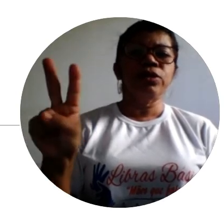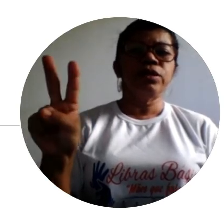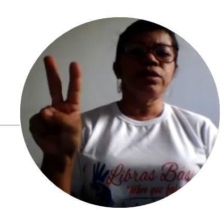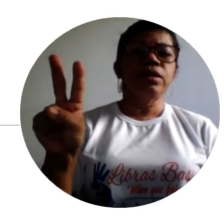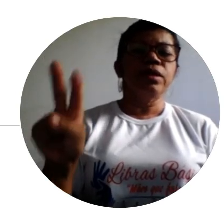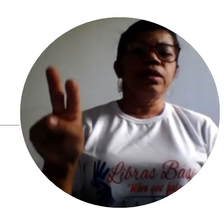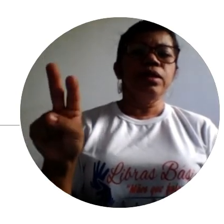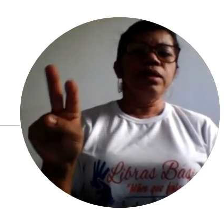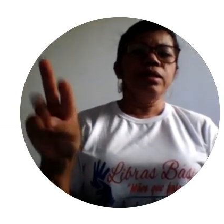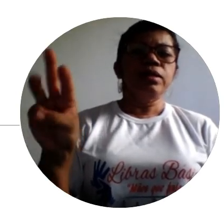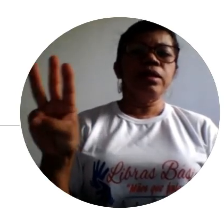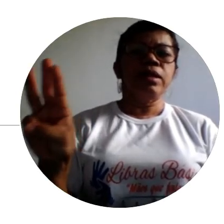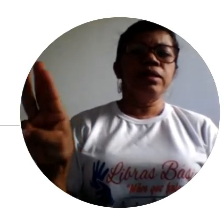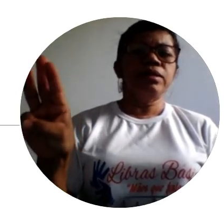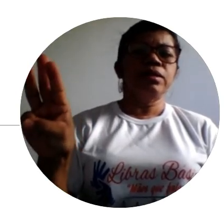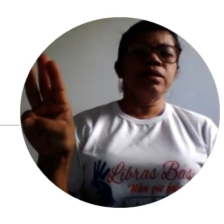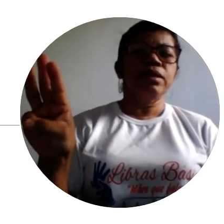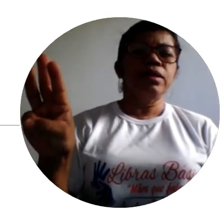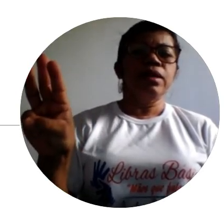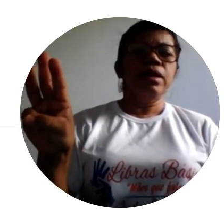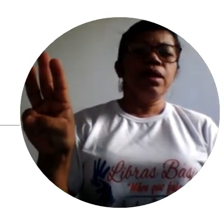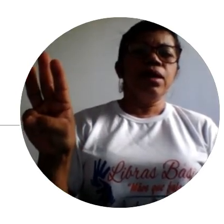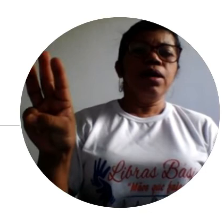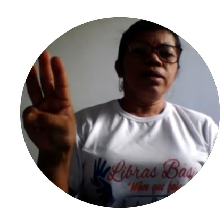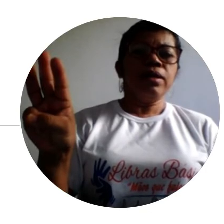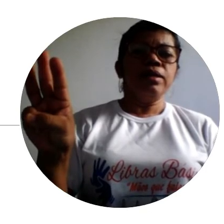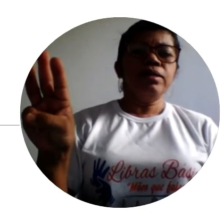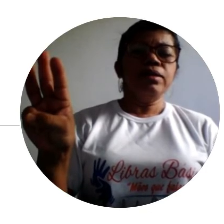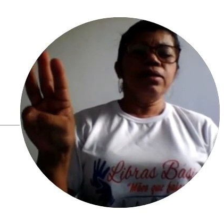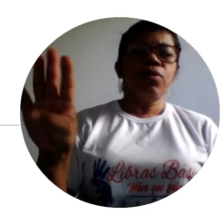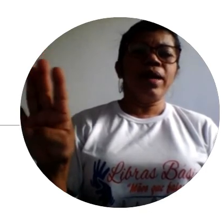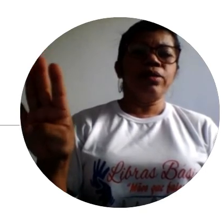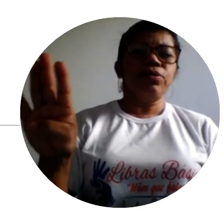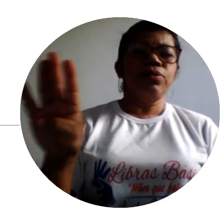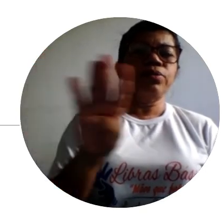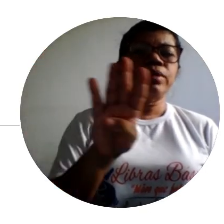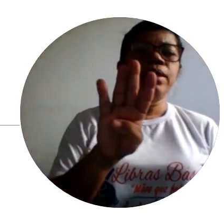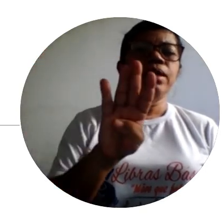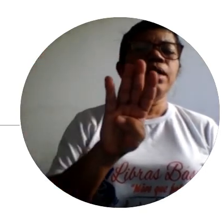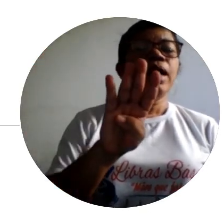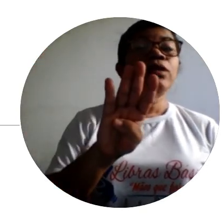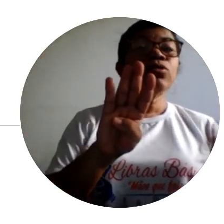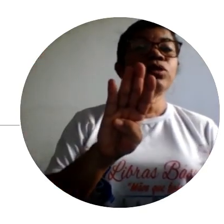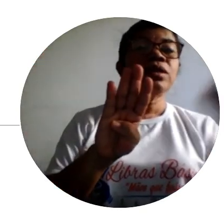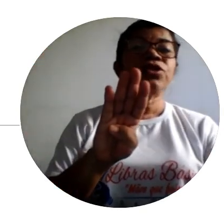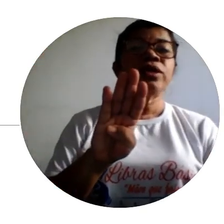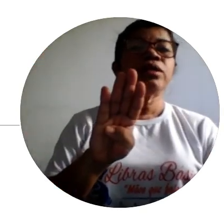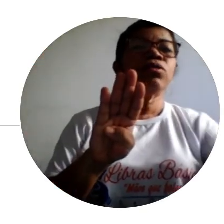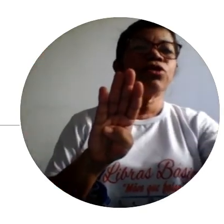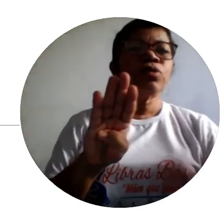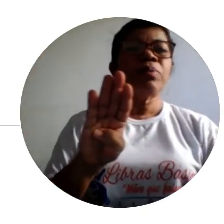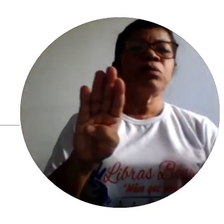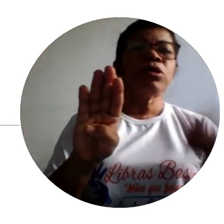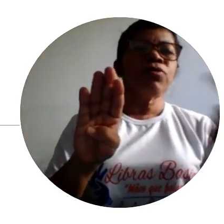aí 2, 3, 3, 4, tá? Aí, do 5 em